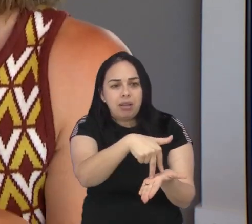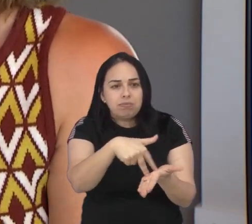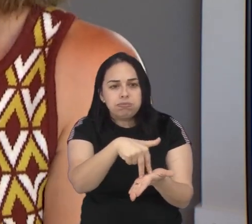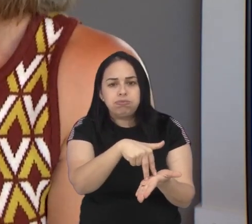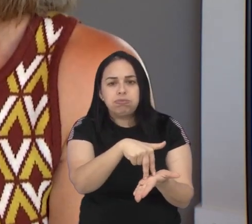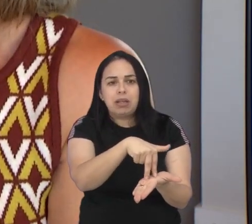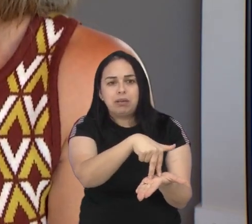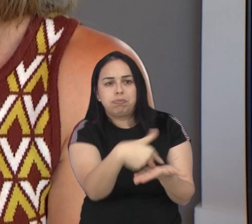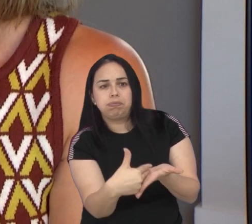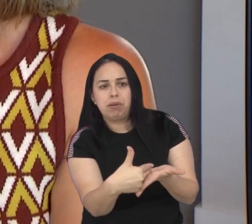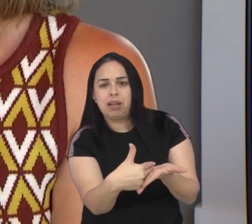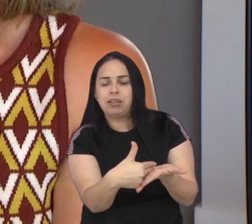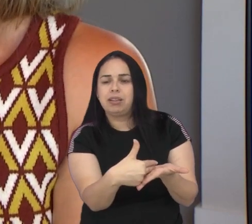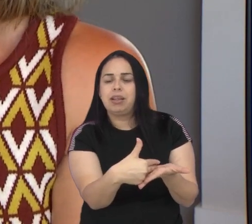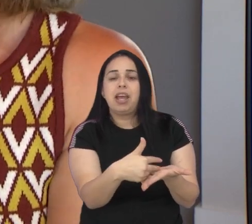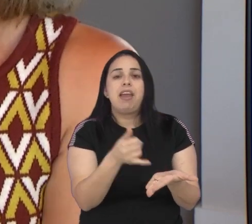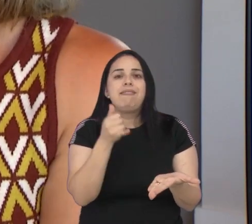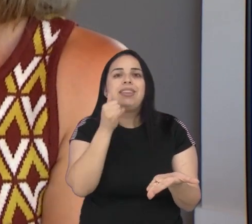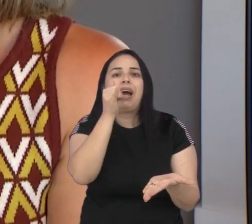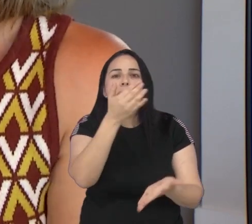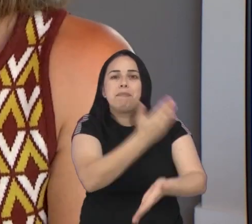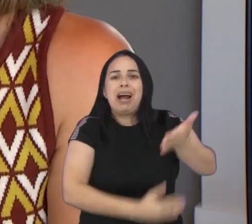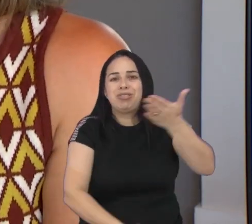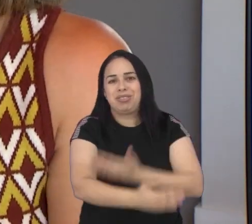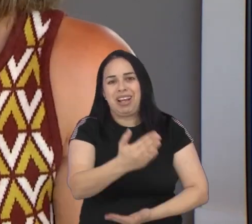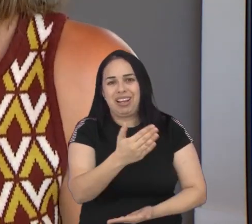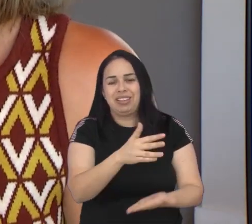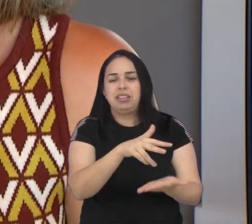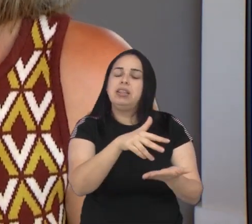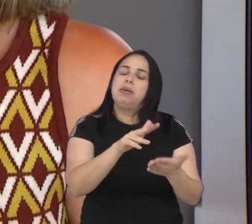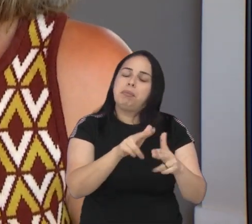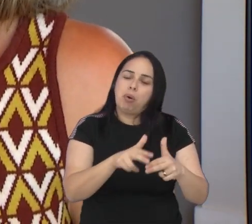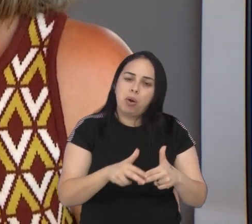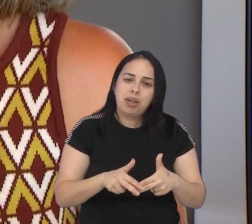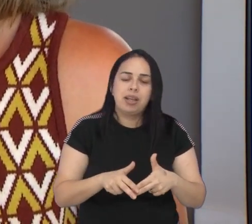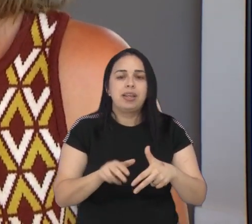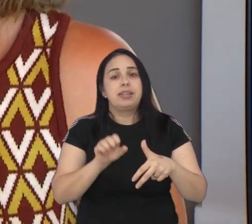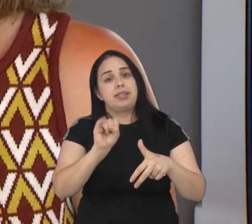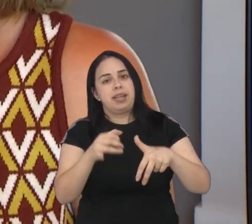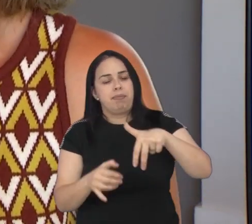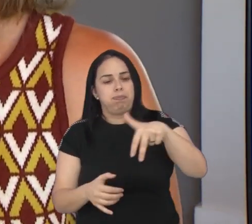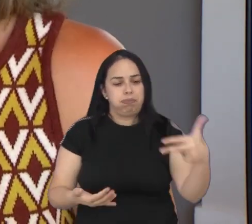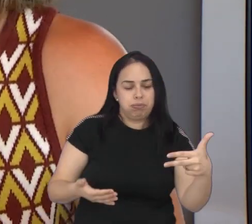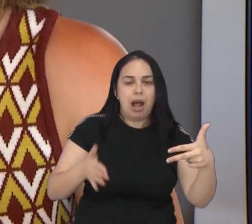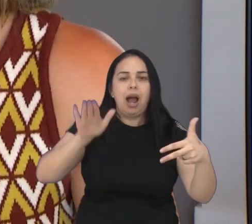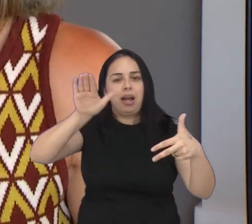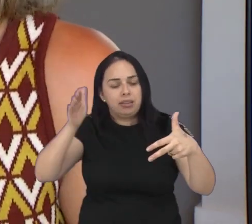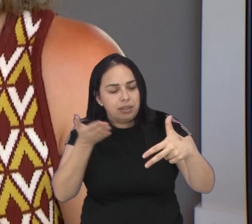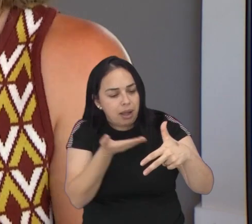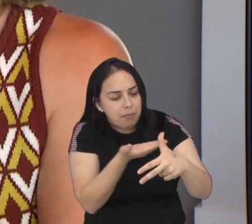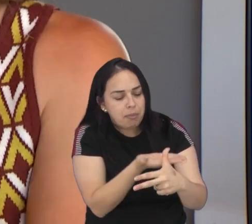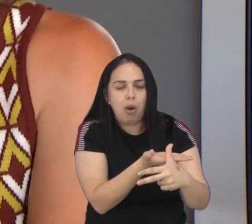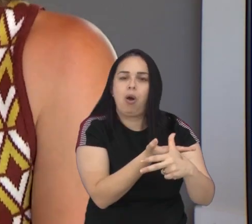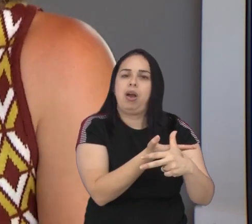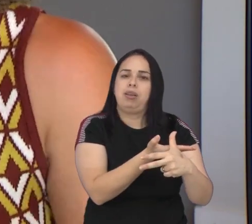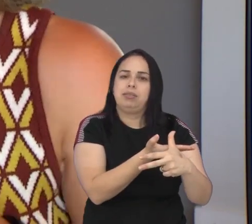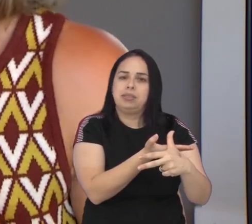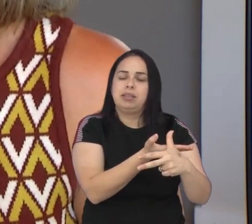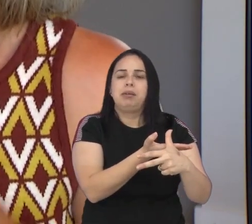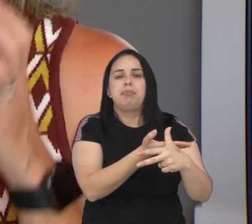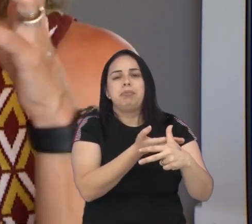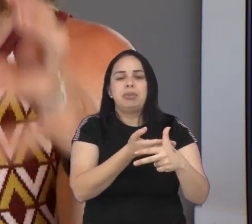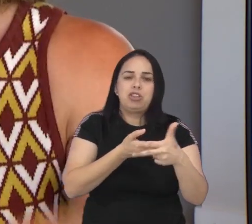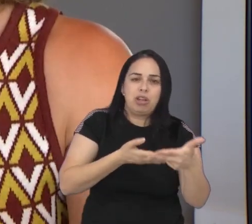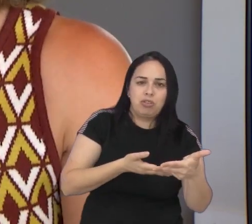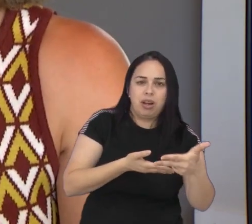suporte para aquela pessoa não se machucar. Então, né, lógico, se já caiu no chão, apoiar a cabeça,